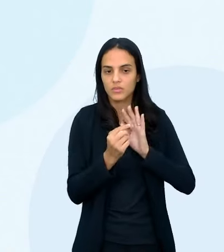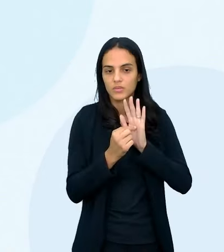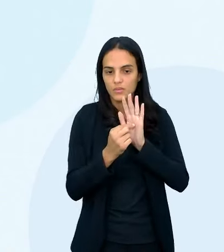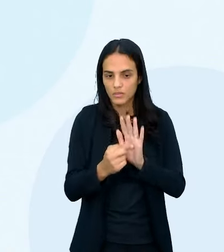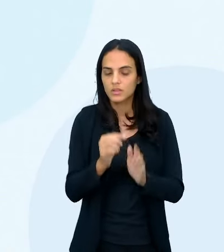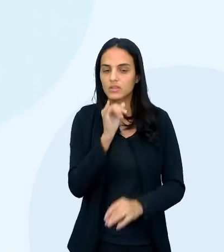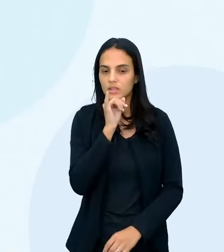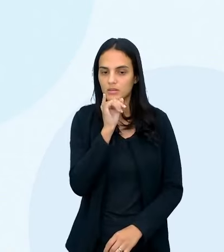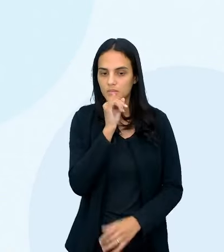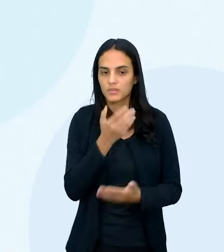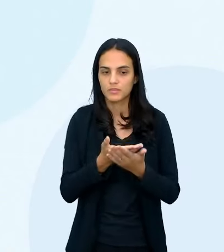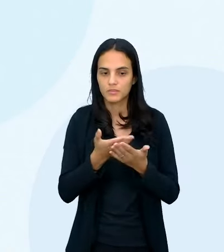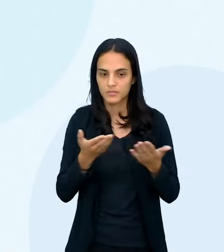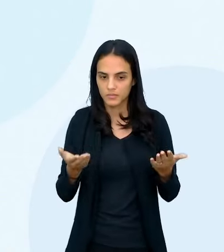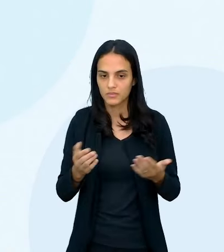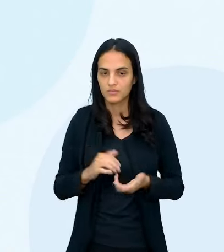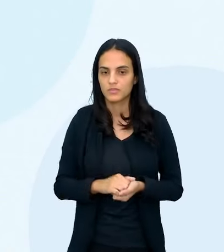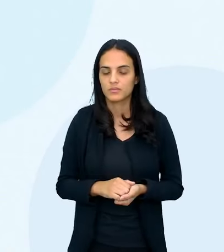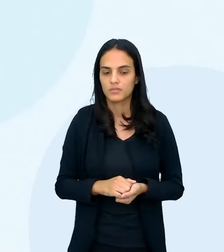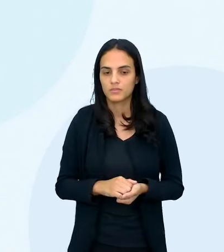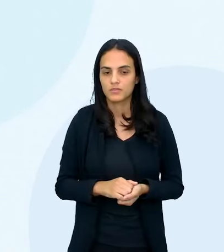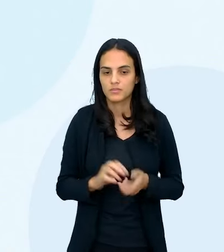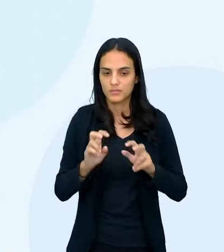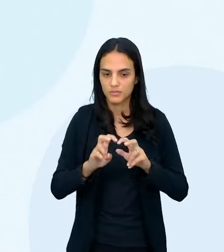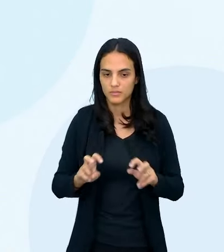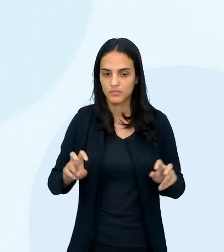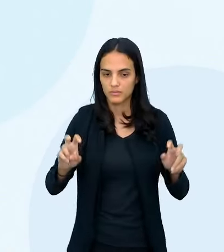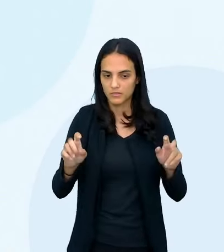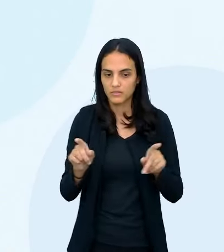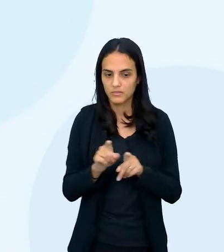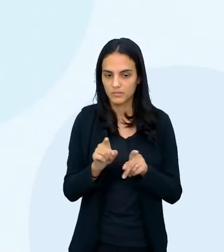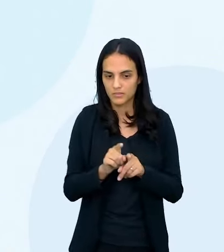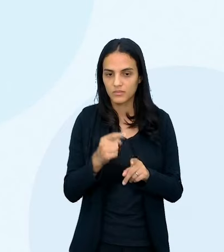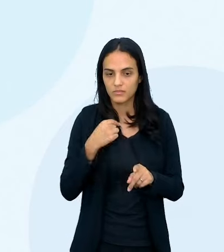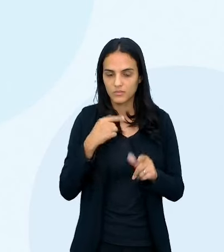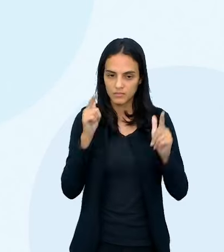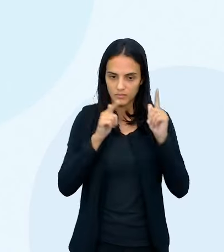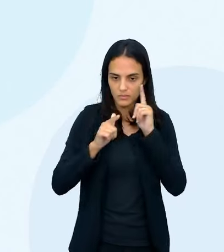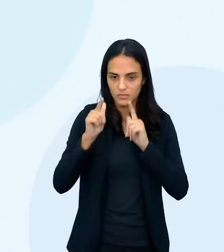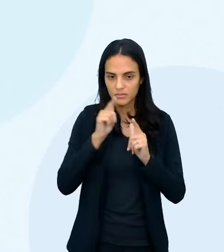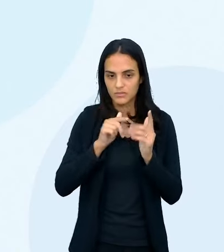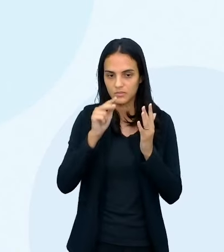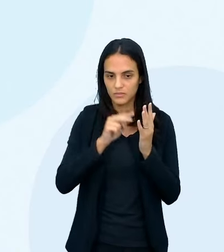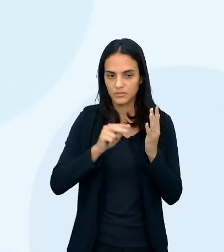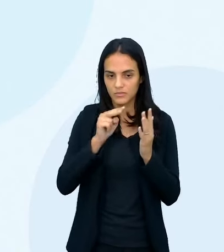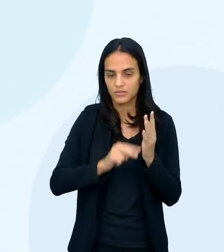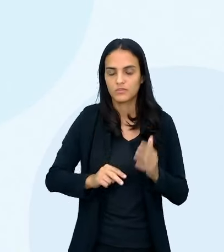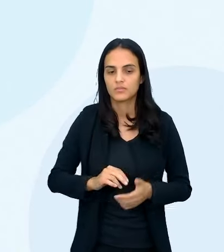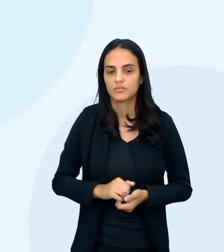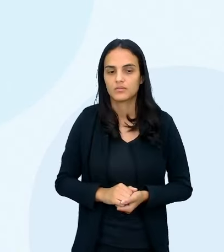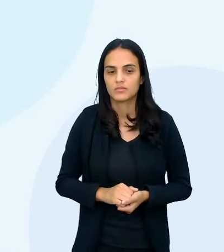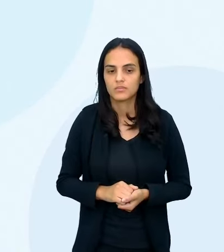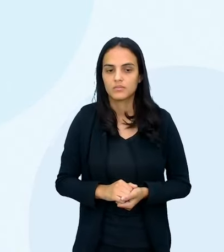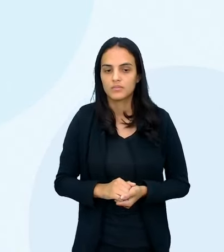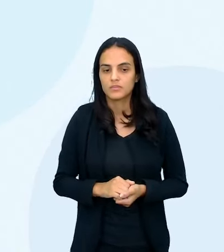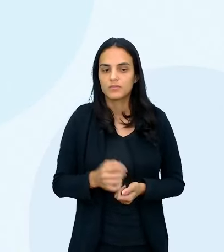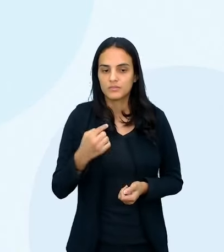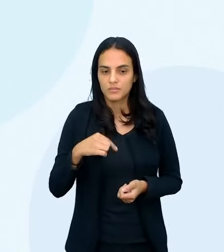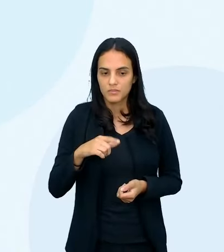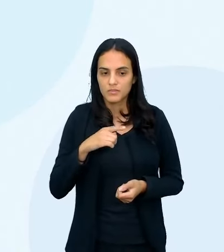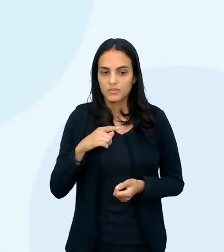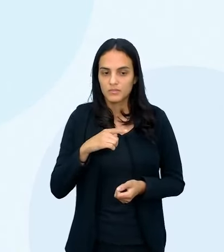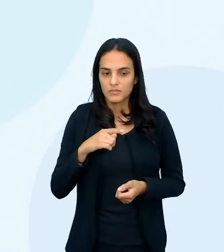para vocês. Vou colocar aqui no meu computador também, para eu conseguir ler, porque meu óculos às vezes falha na tela. Então, a gente tem o